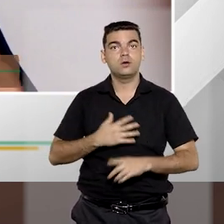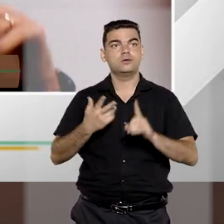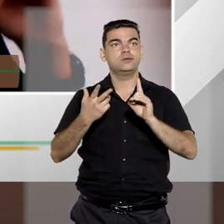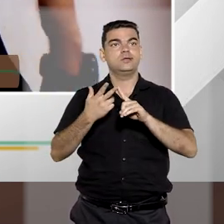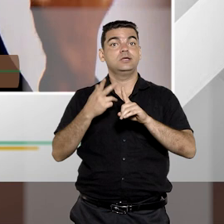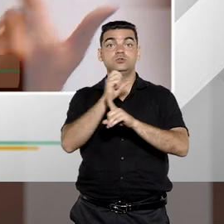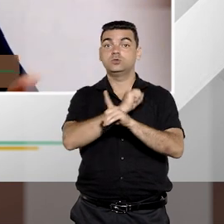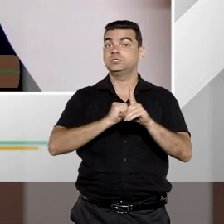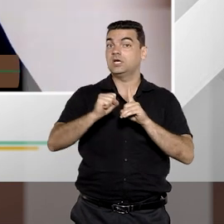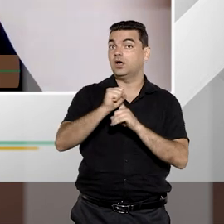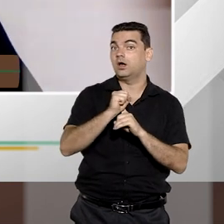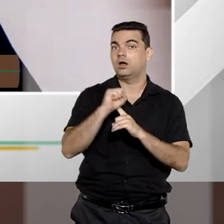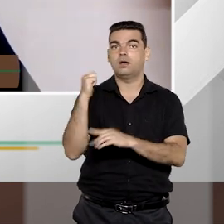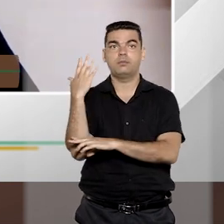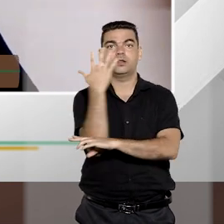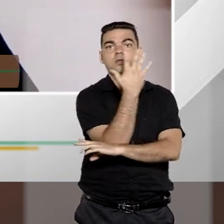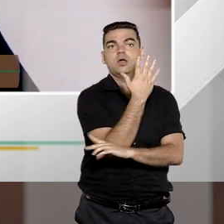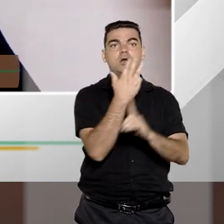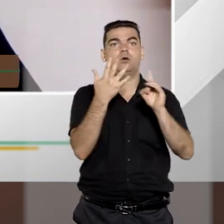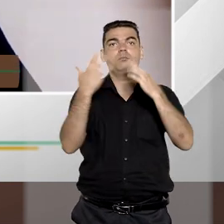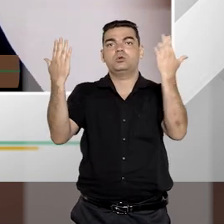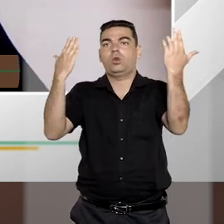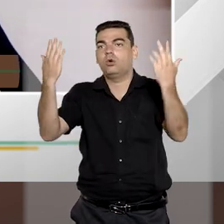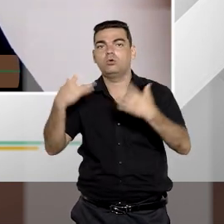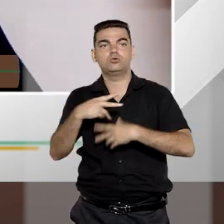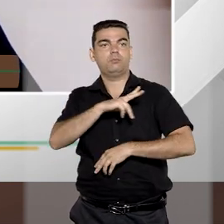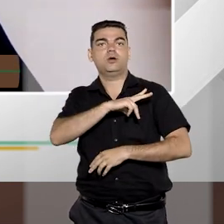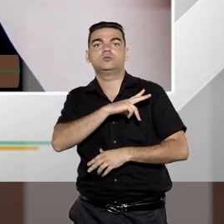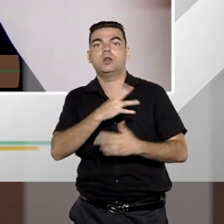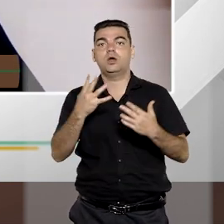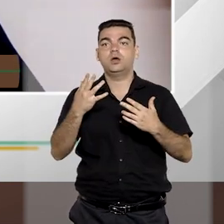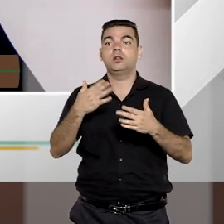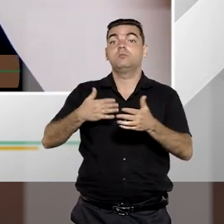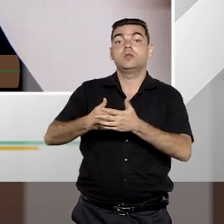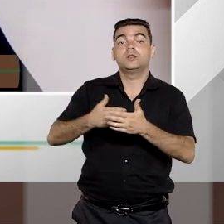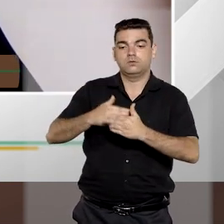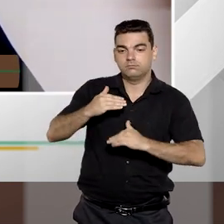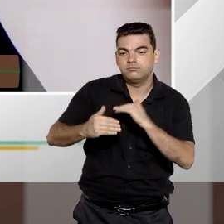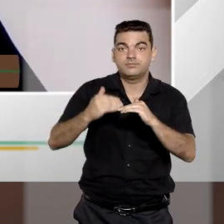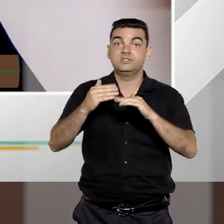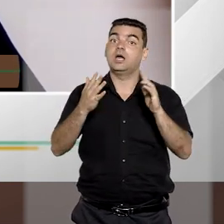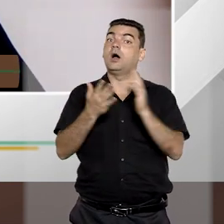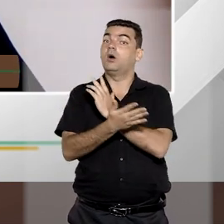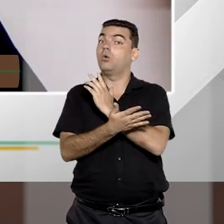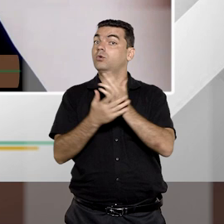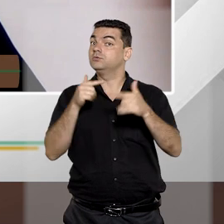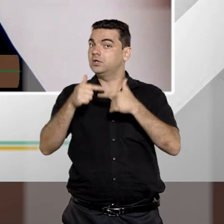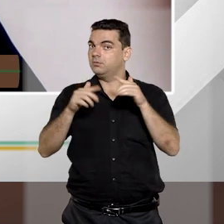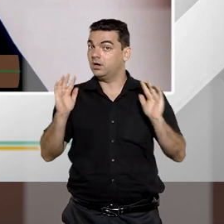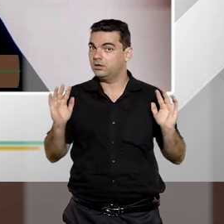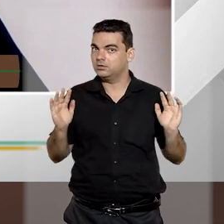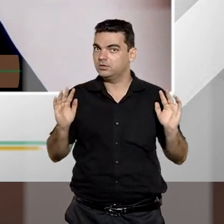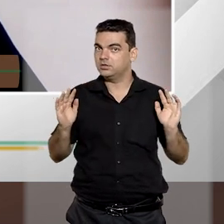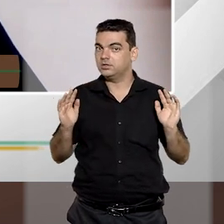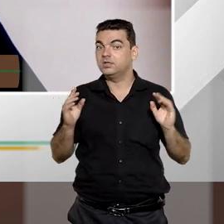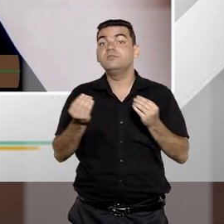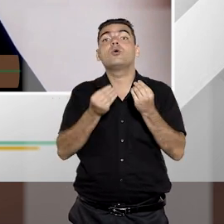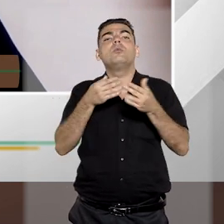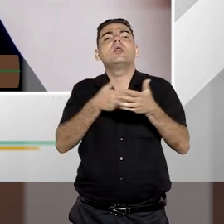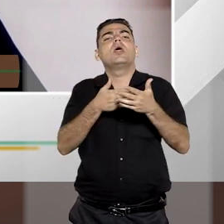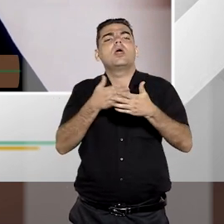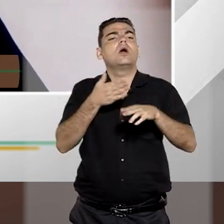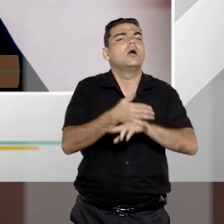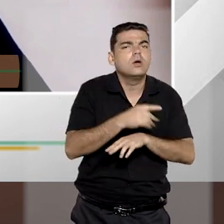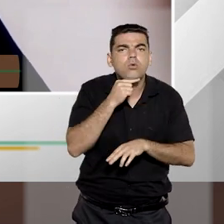os fatores socioambientais, psicológicos e pessoais, a limitação do desempenho de certas atividades e a restrição de